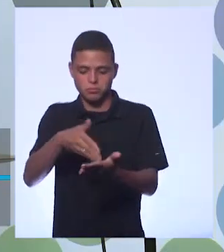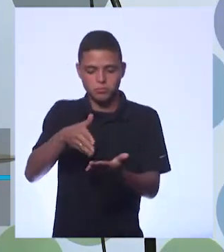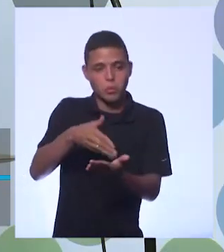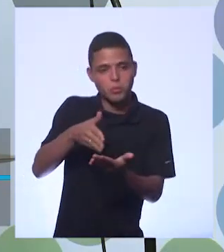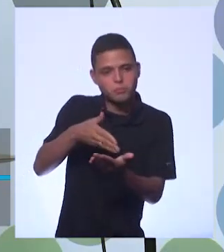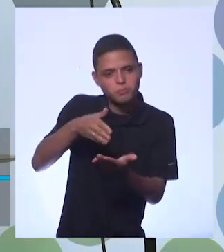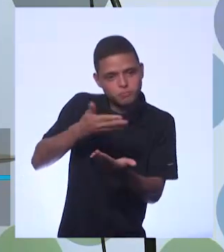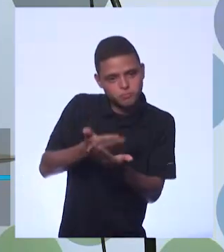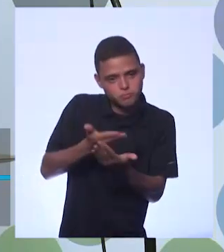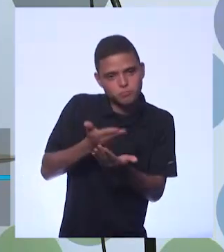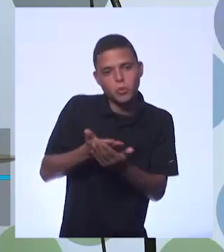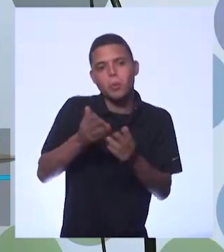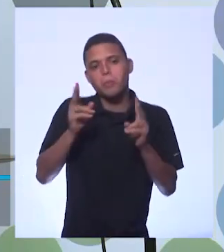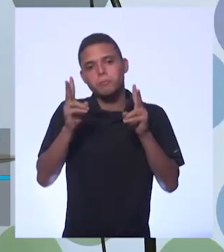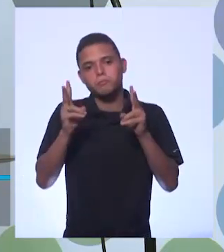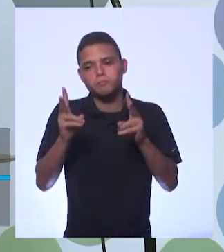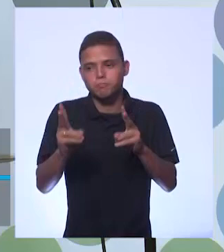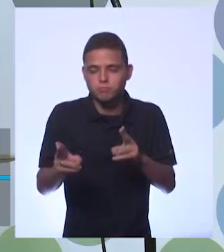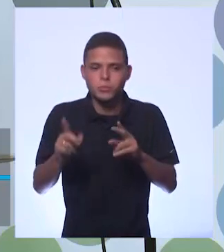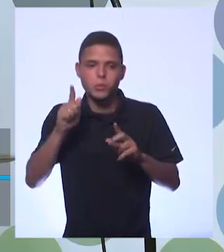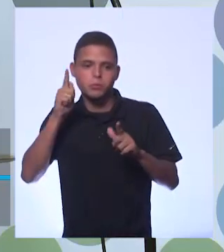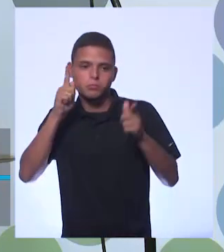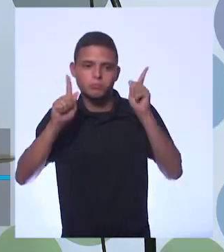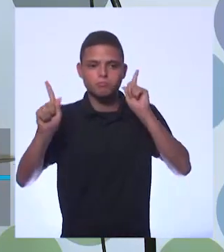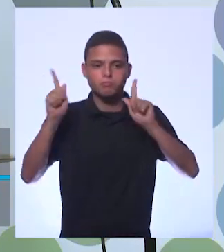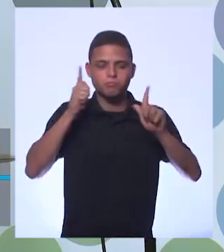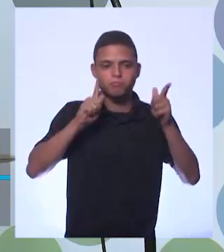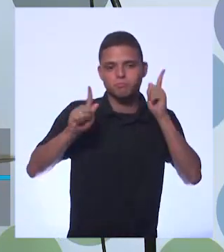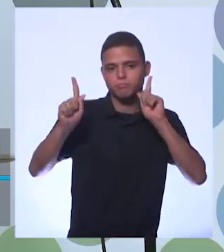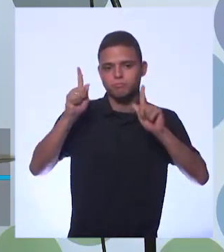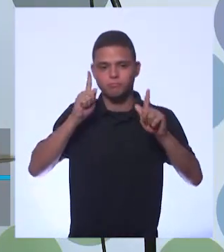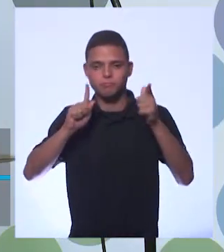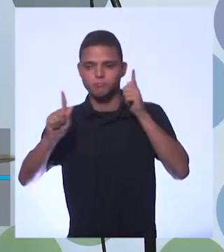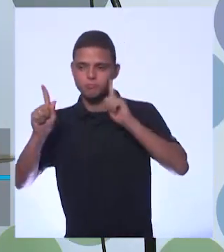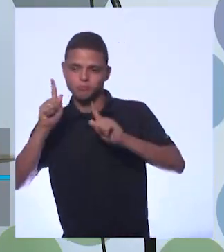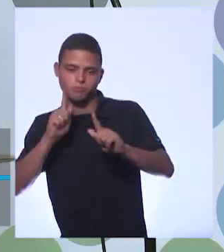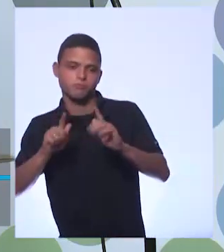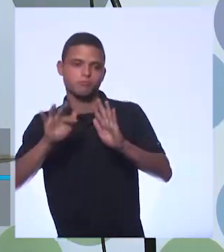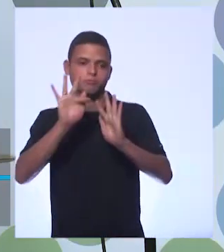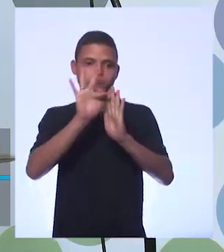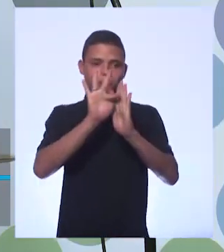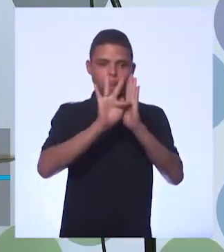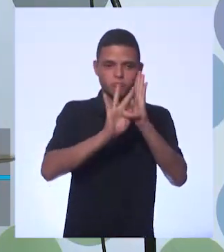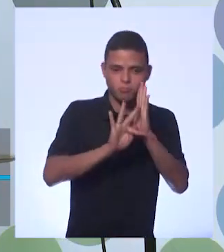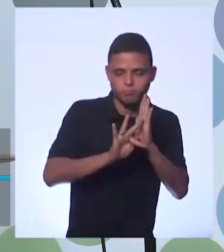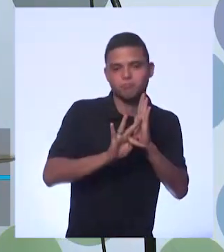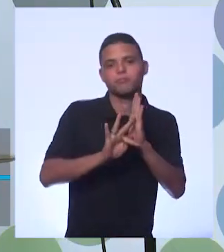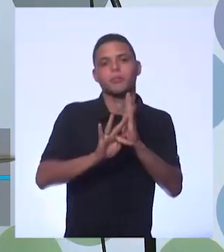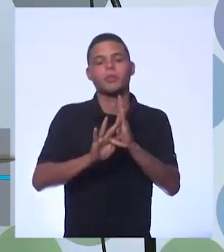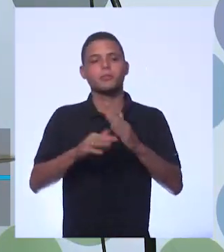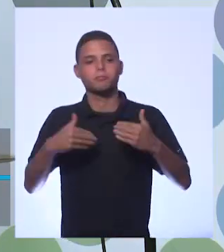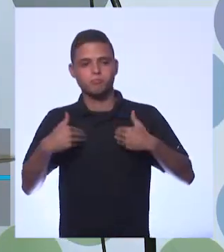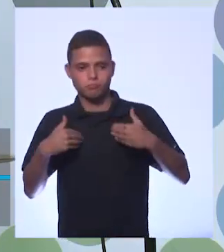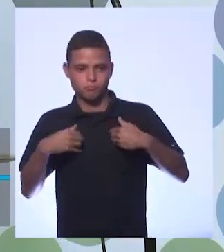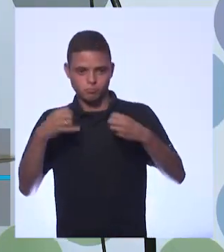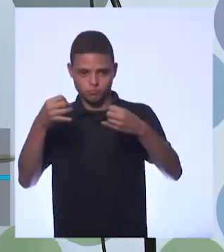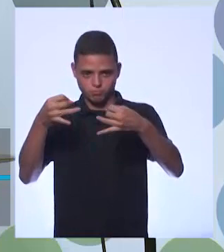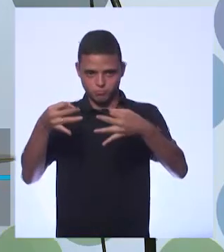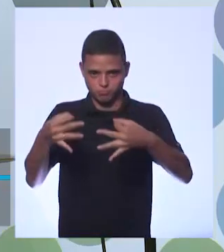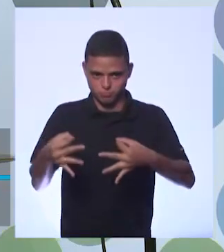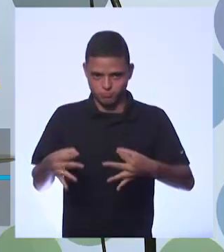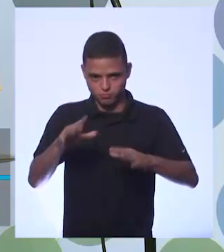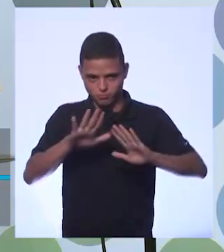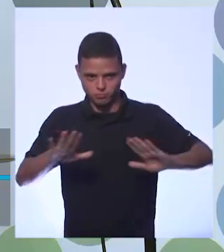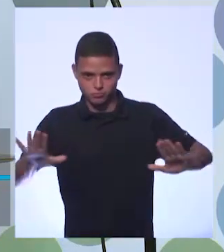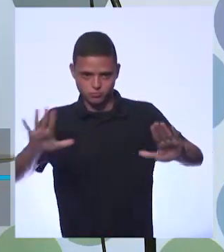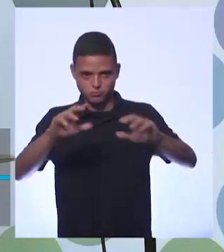Gestos, tem um texto, né, sobre os diversos tipos de gesto, então eu vou explicar um pouquinho o que é o gesto para o Vilém Flusser, para vocês